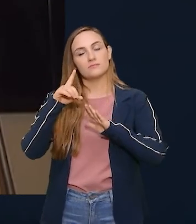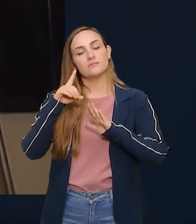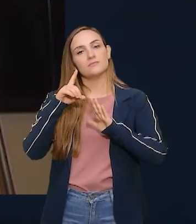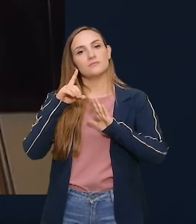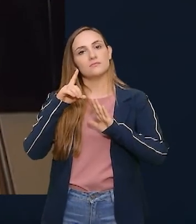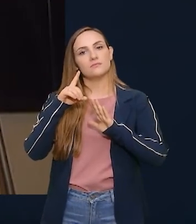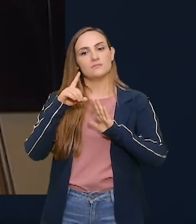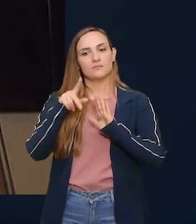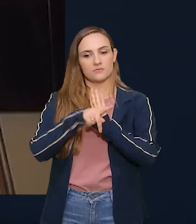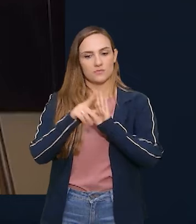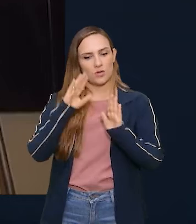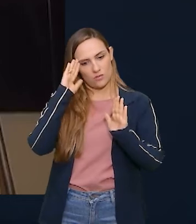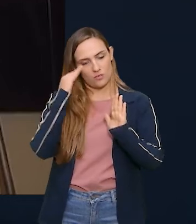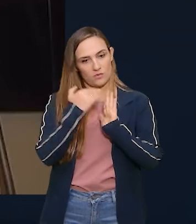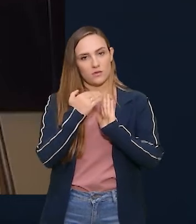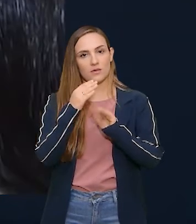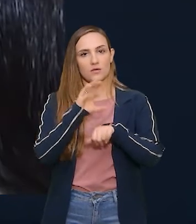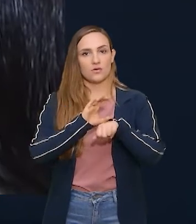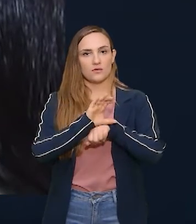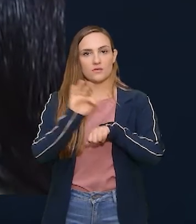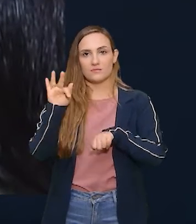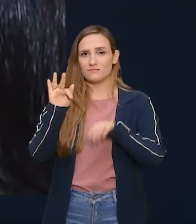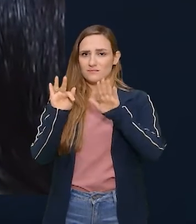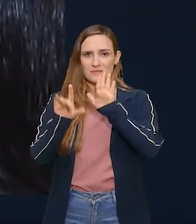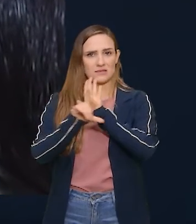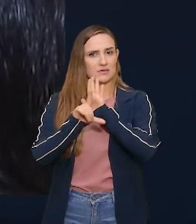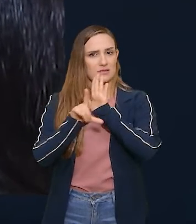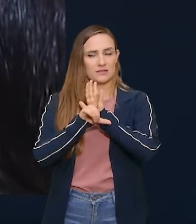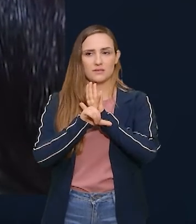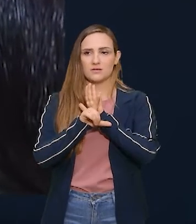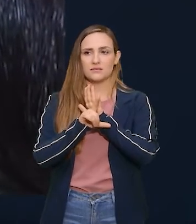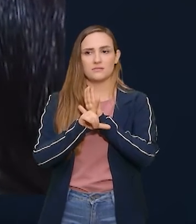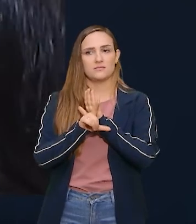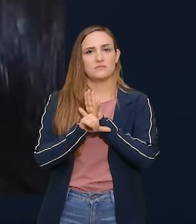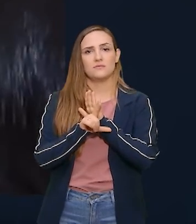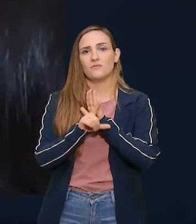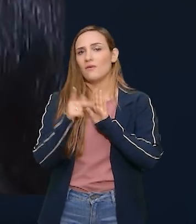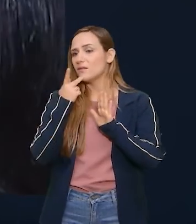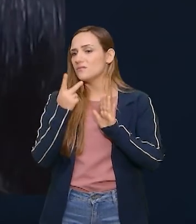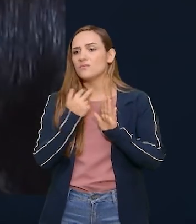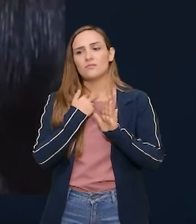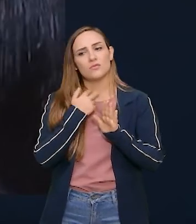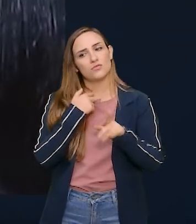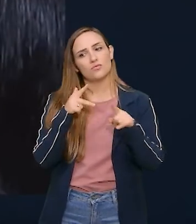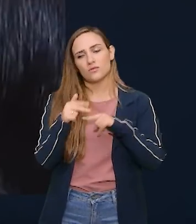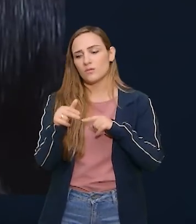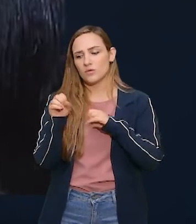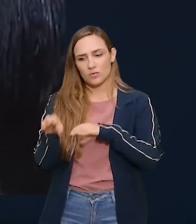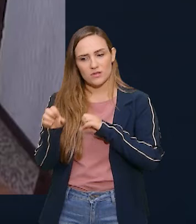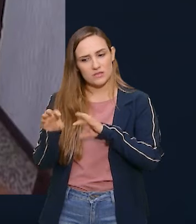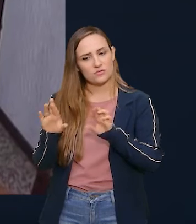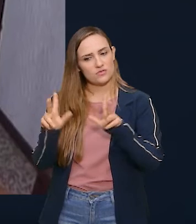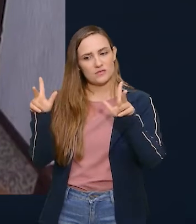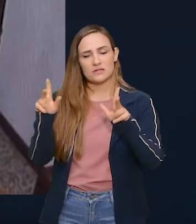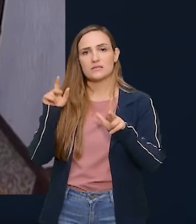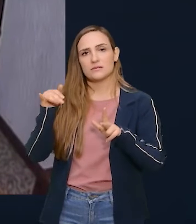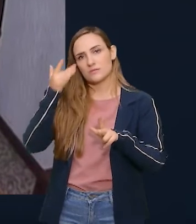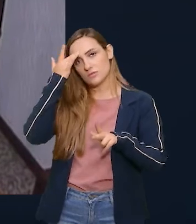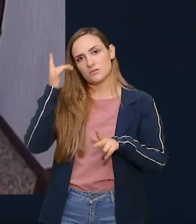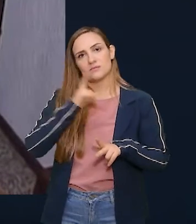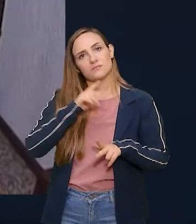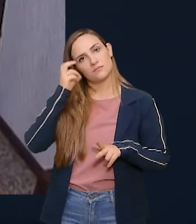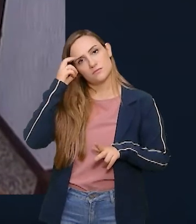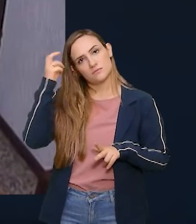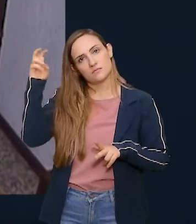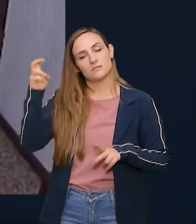e especialista em direito constitucional, a legislação, em hipótese alguma, poderia deixar de franquear uma educação